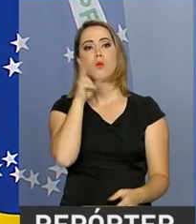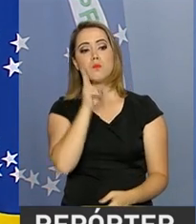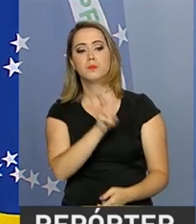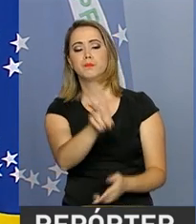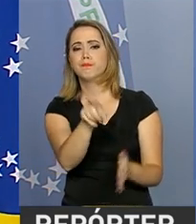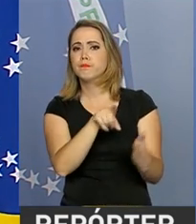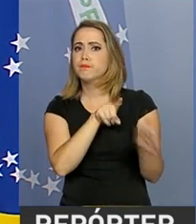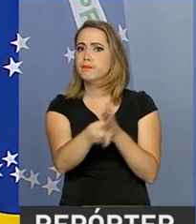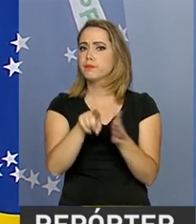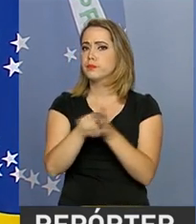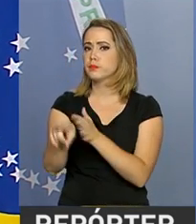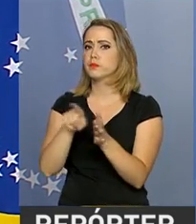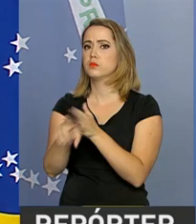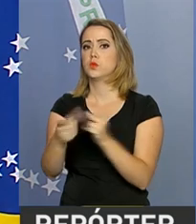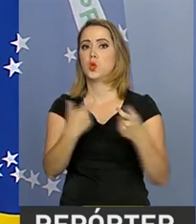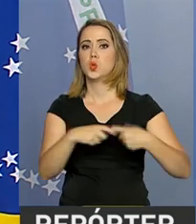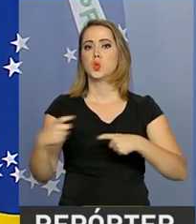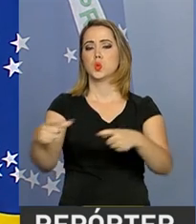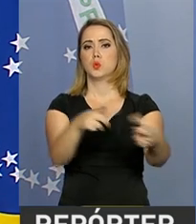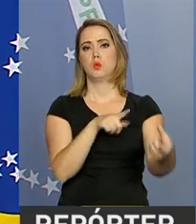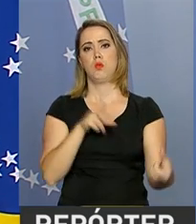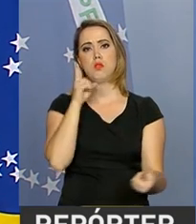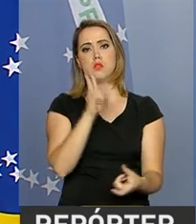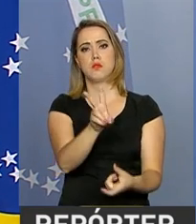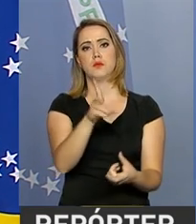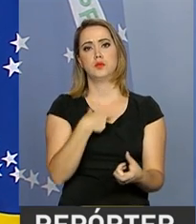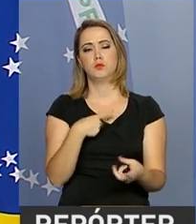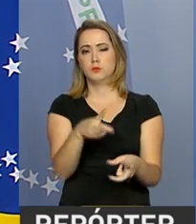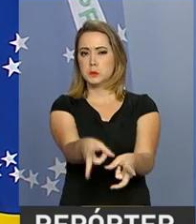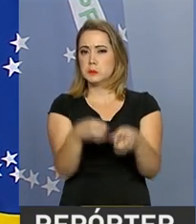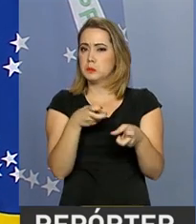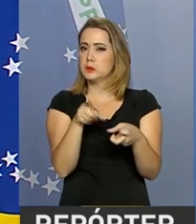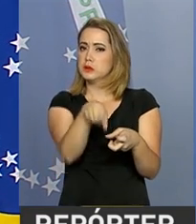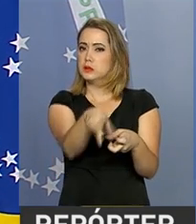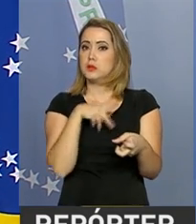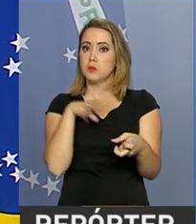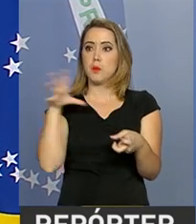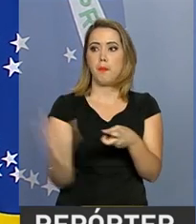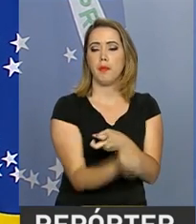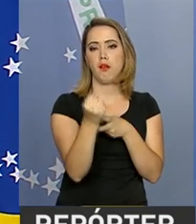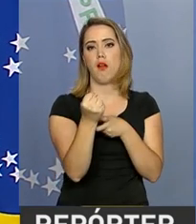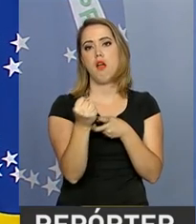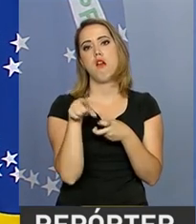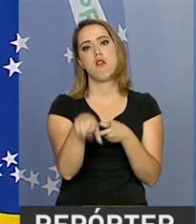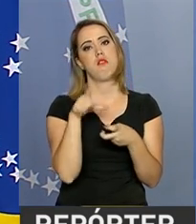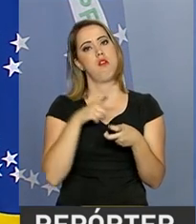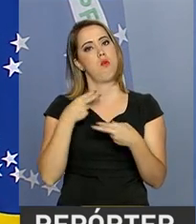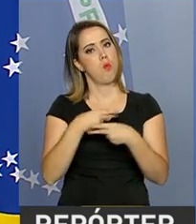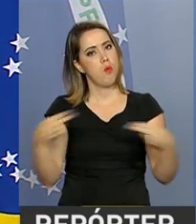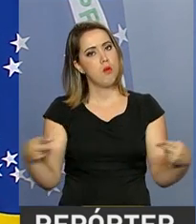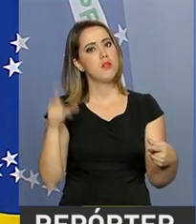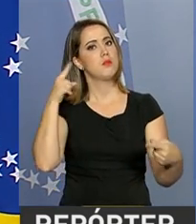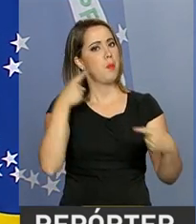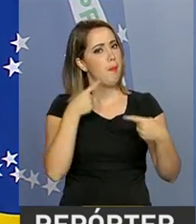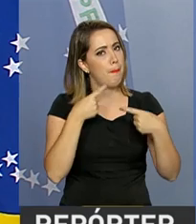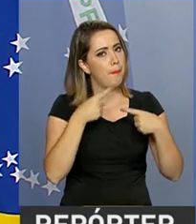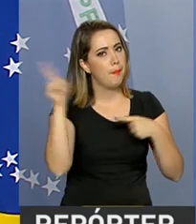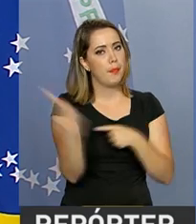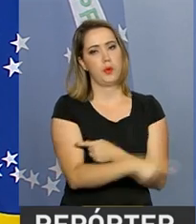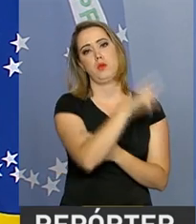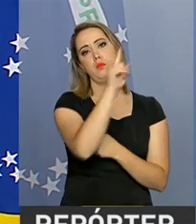rotineiras dos presídios com vistas a detecção e apreensão de materiais proibidos